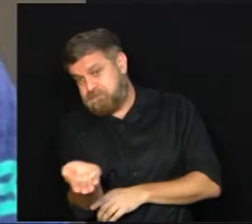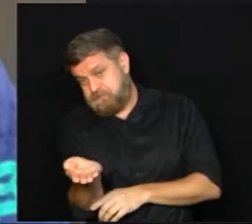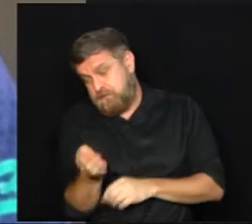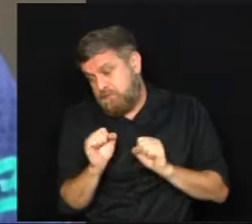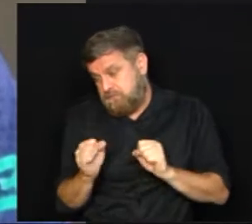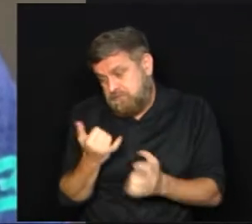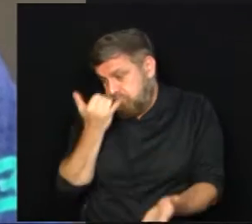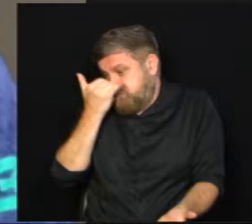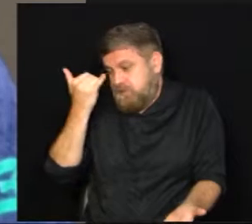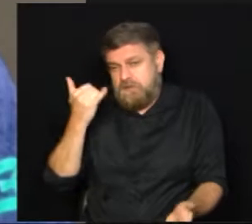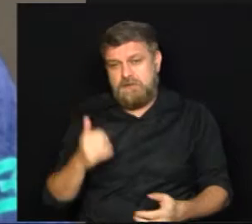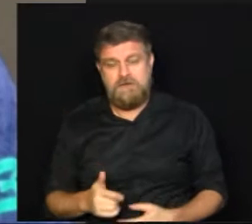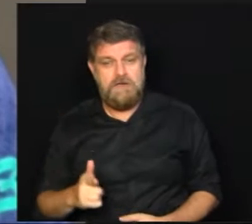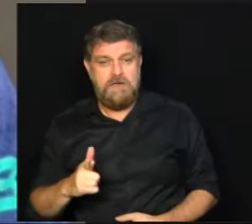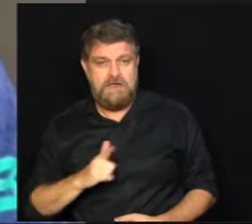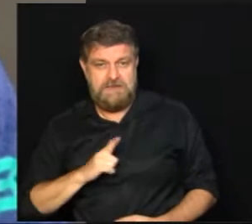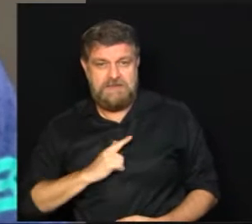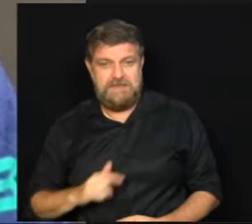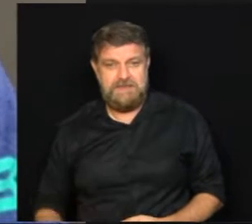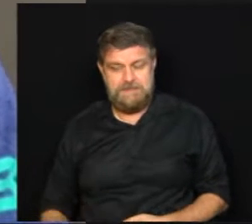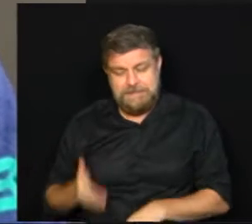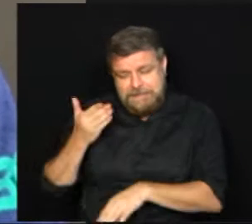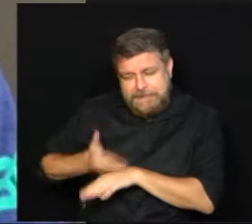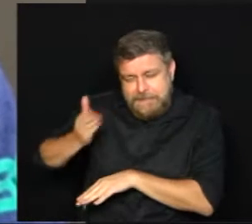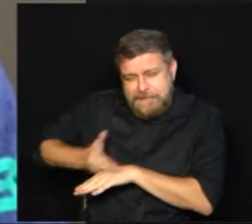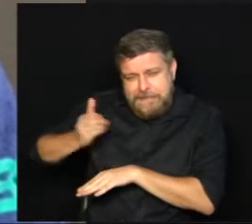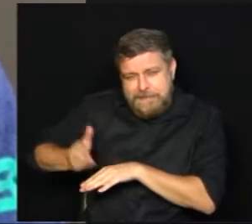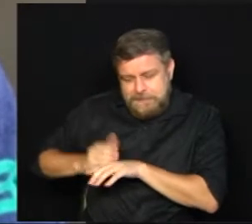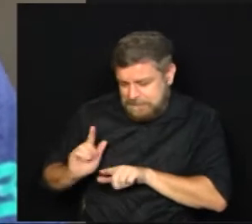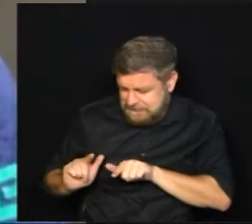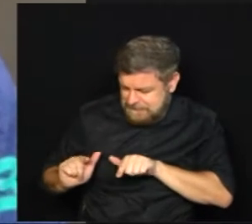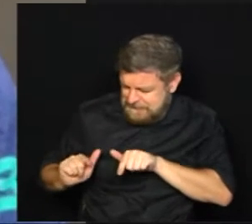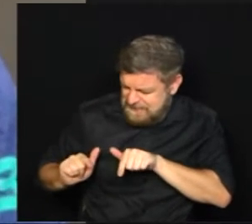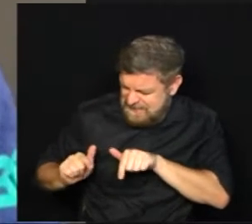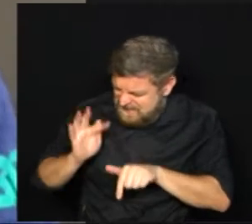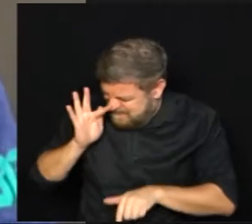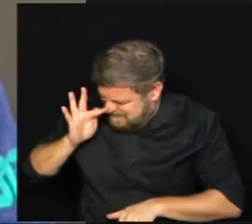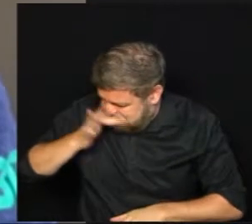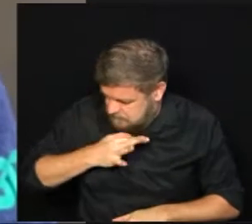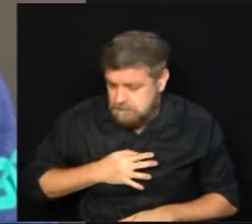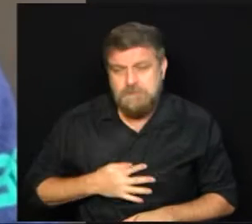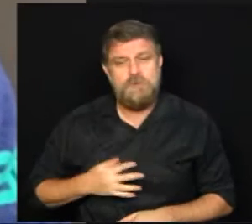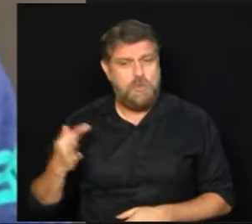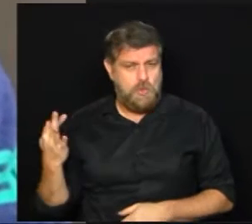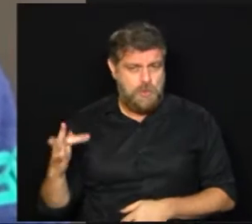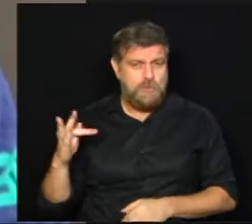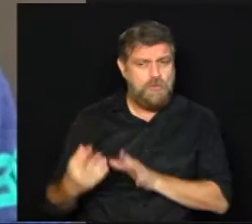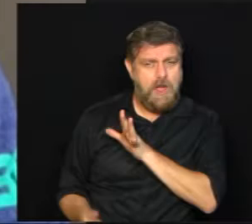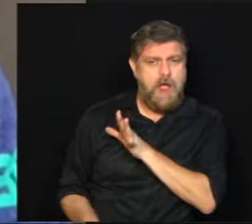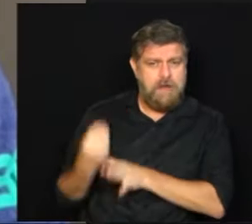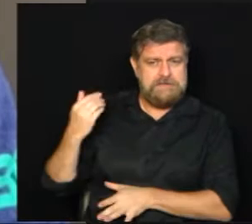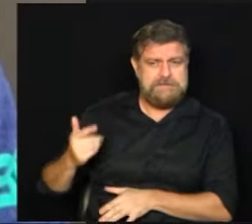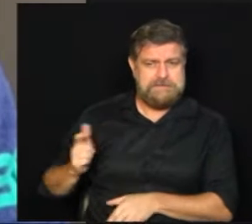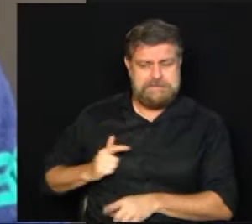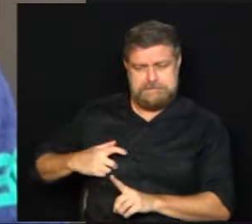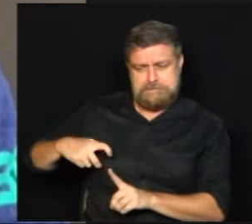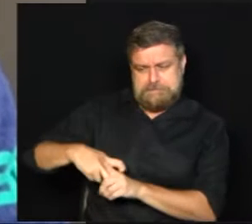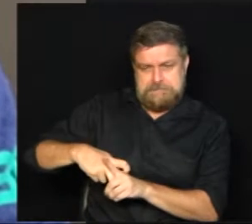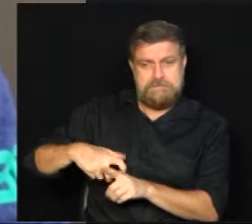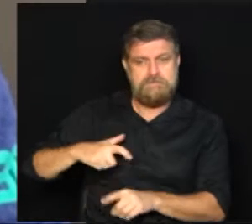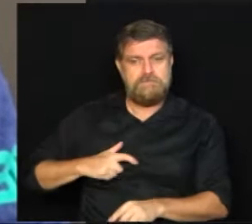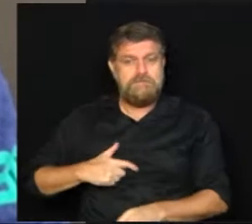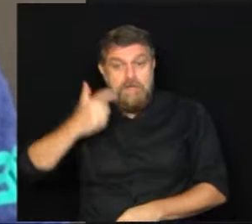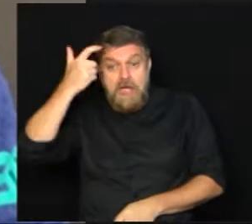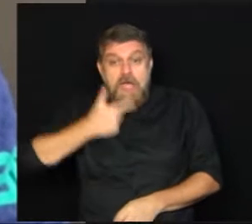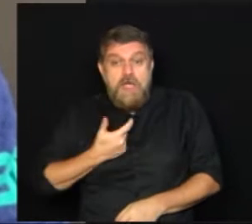Então, assim, é questão de muito treino, muita persistência. Lesões vai acontecer, óbvio. Porém, como eu era muito